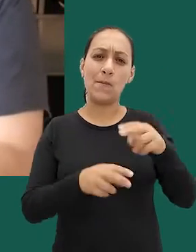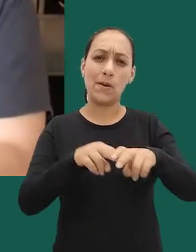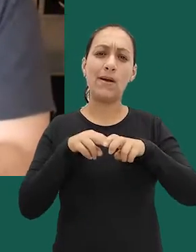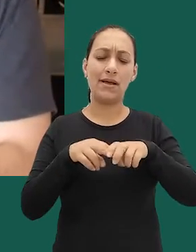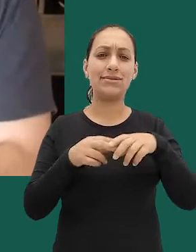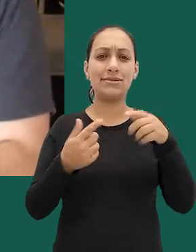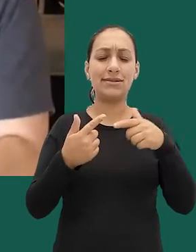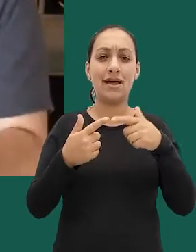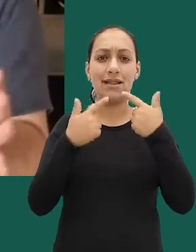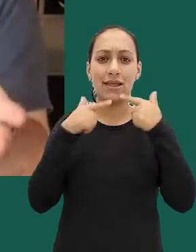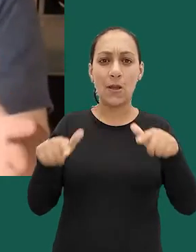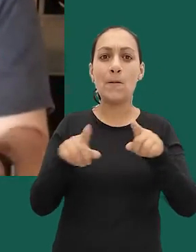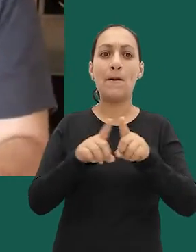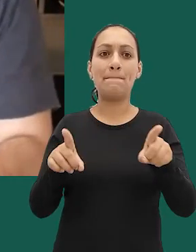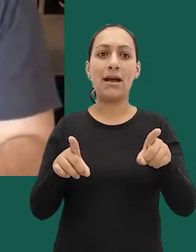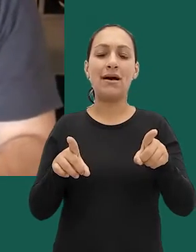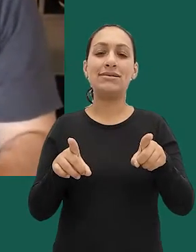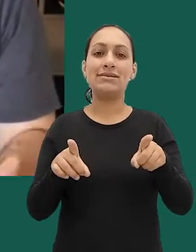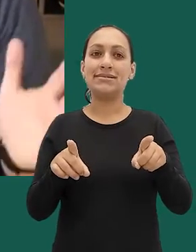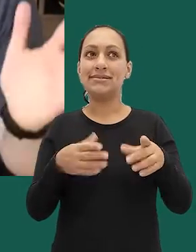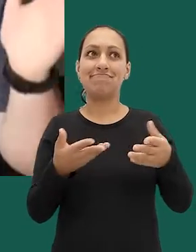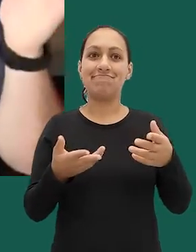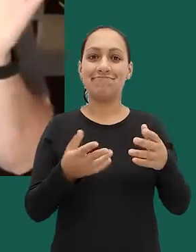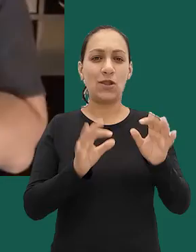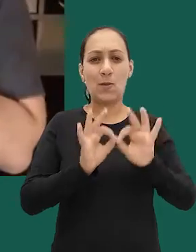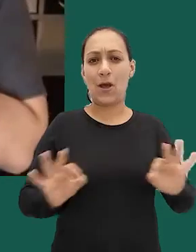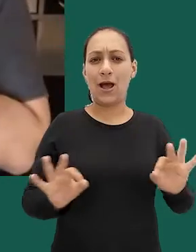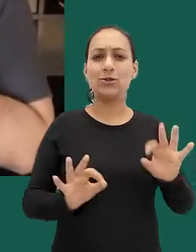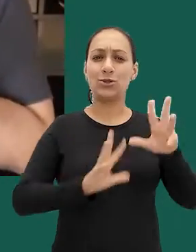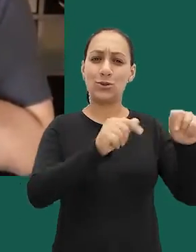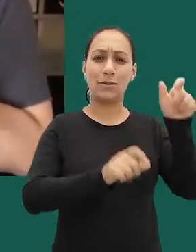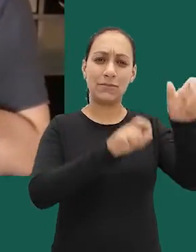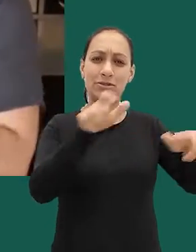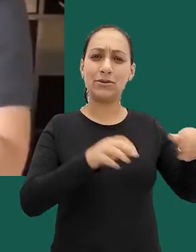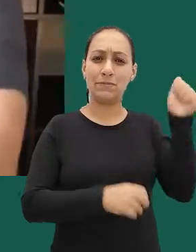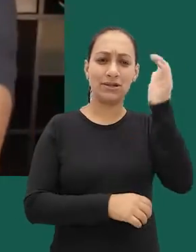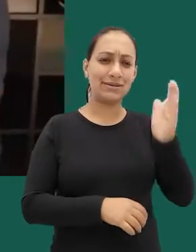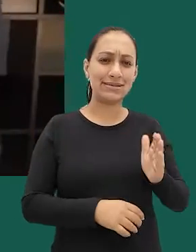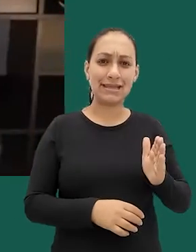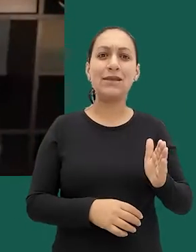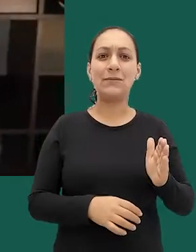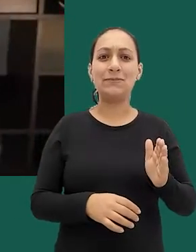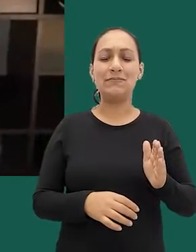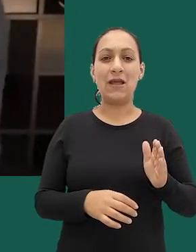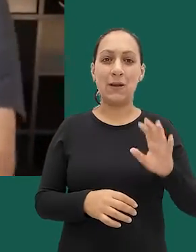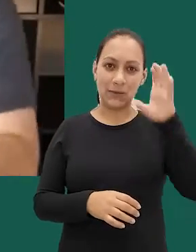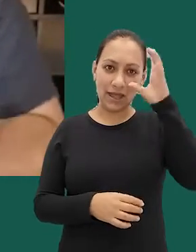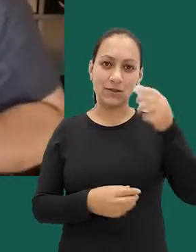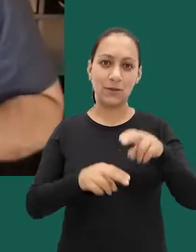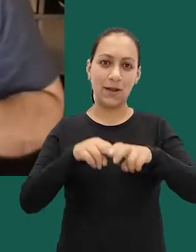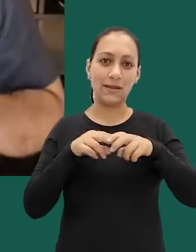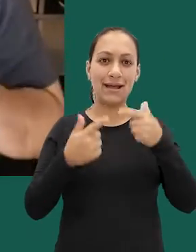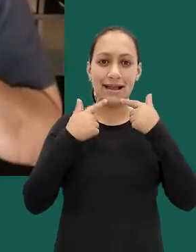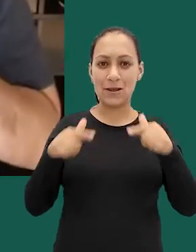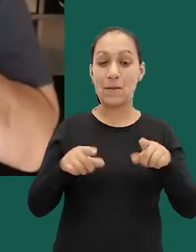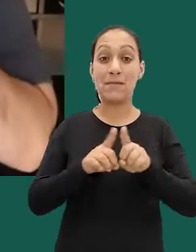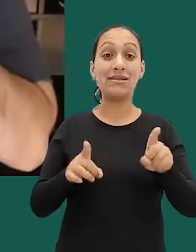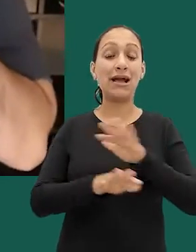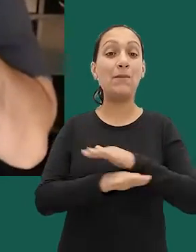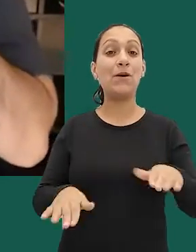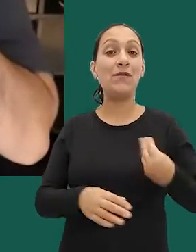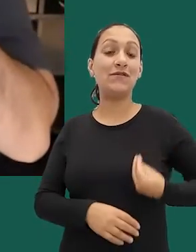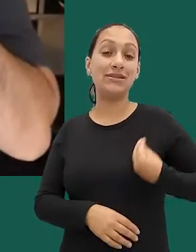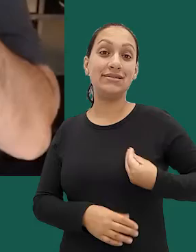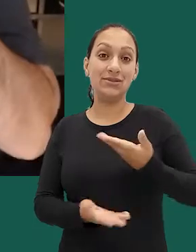se comunicar. Mas foi ali que eu comecei, agora acabou essa vida de estudante, por agora. É interessante